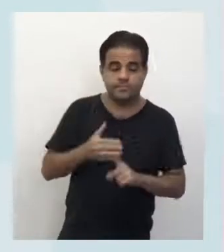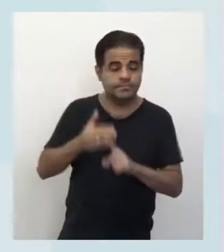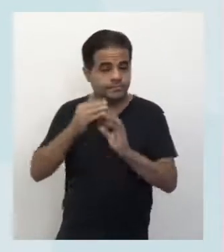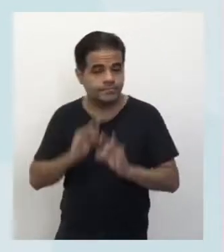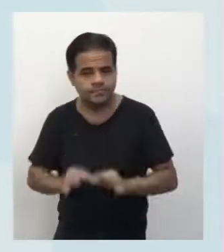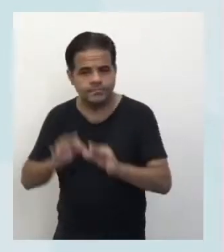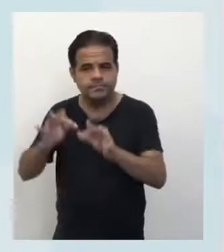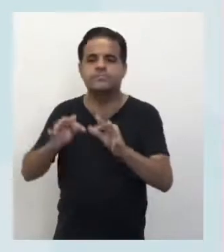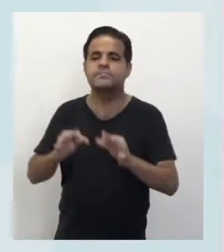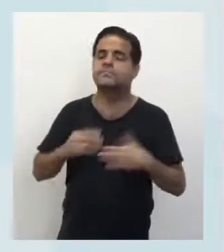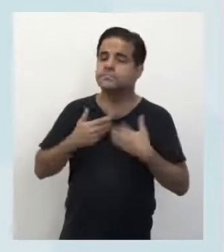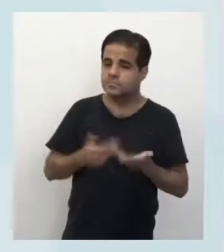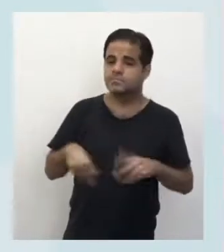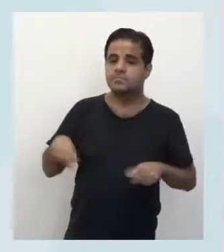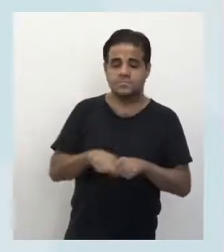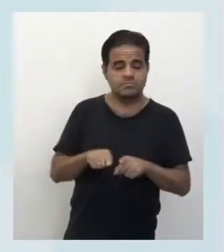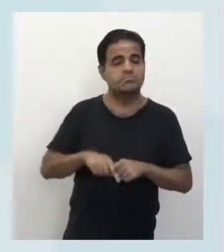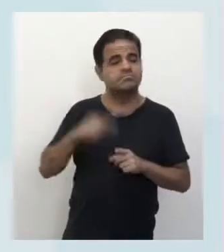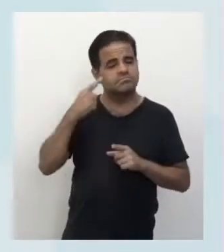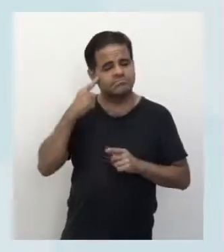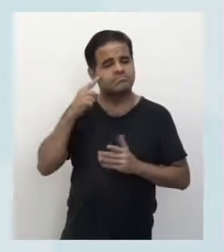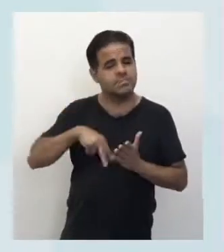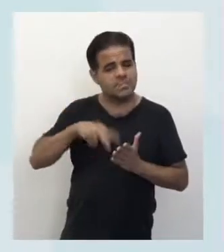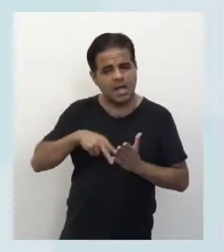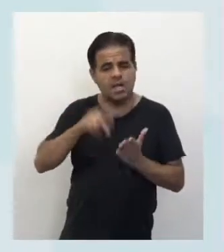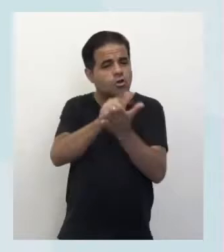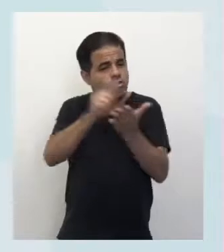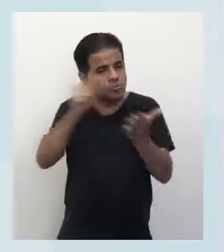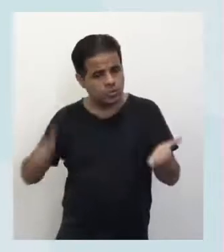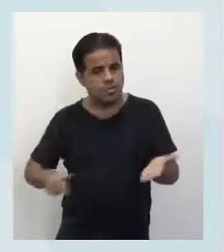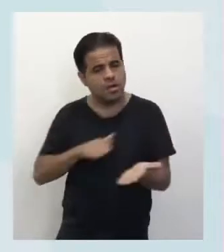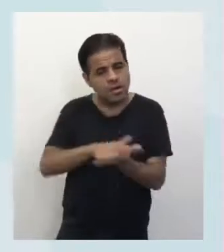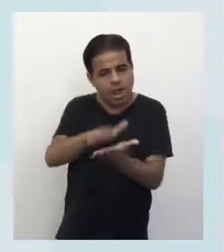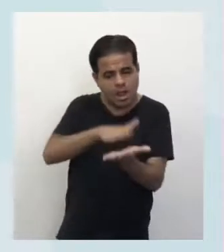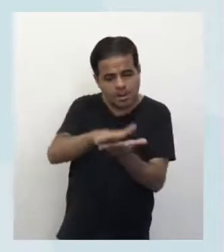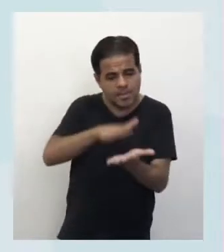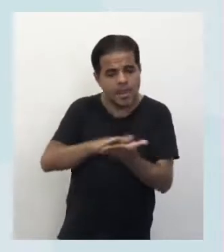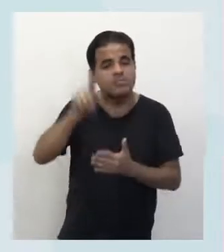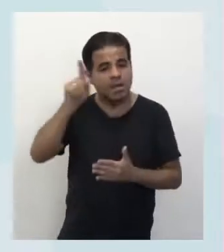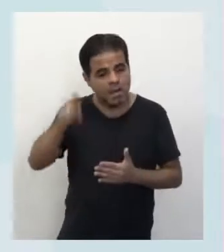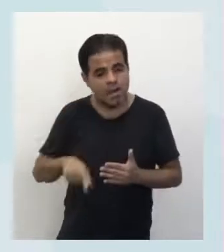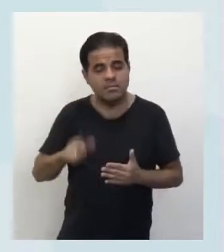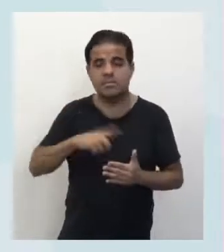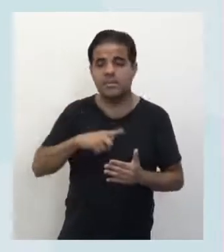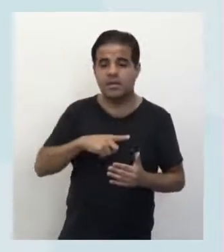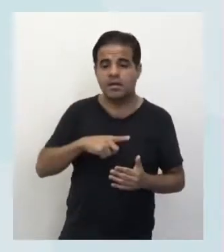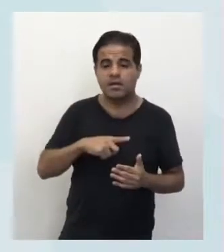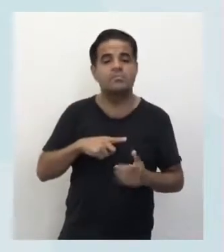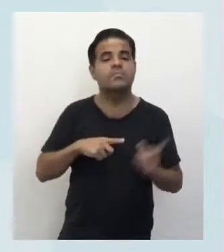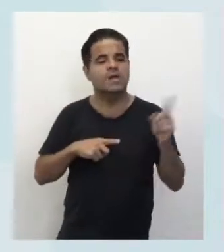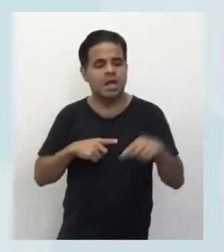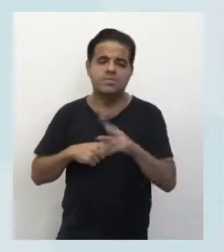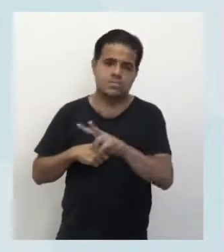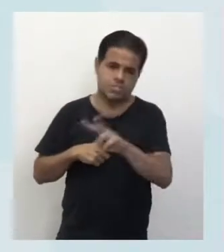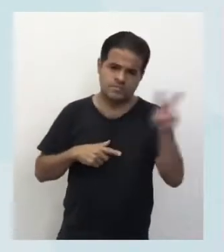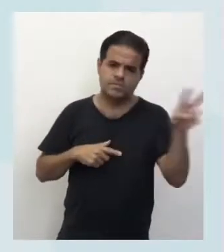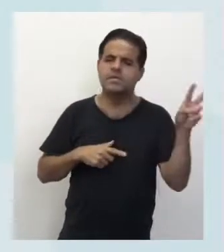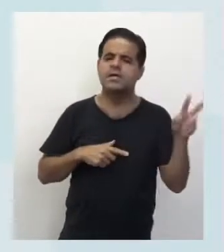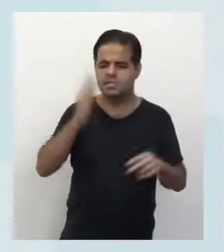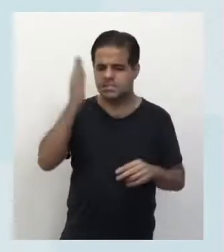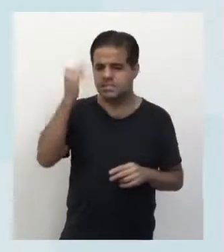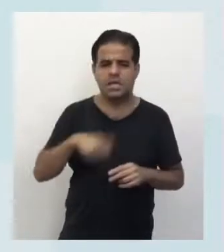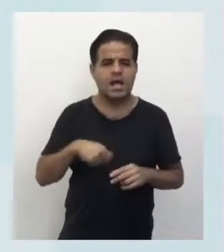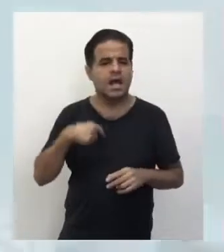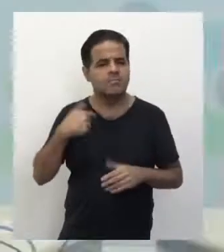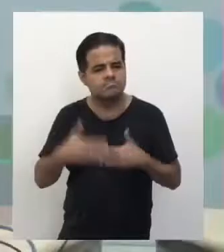ao fundo e ao mesmo tempo ele está com um jornal impresso, que ainda temos, é comum, mas ele está